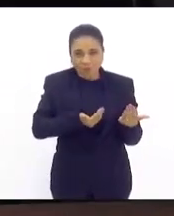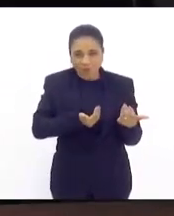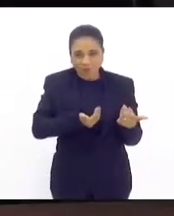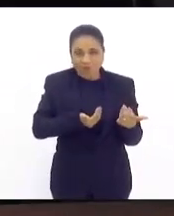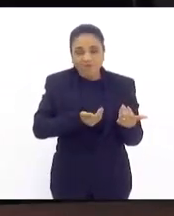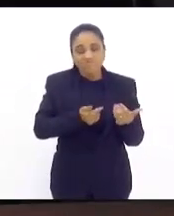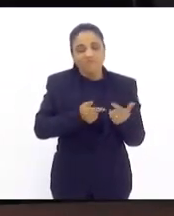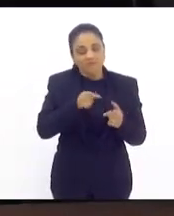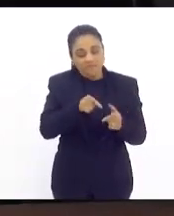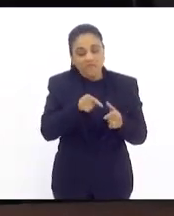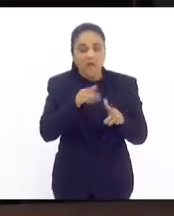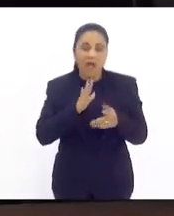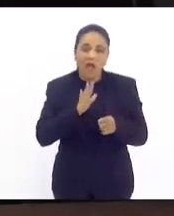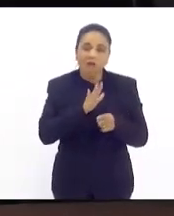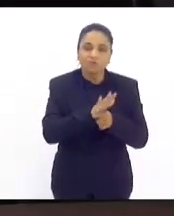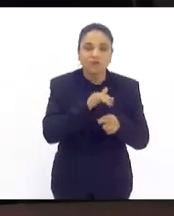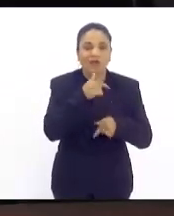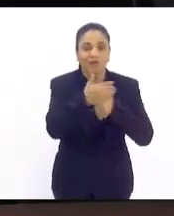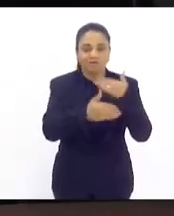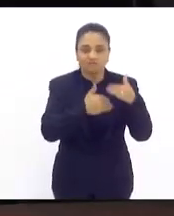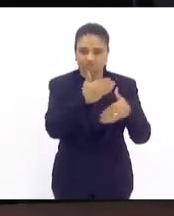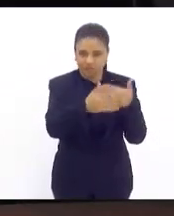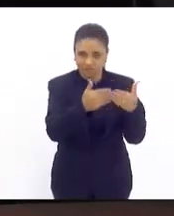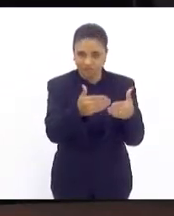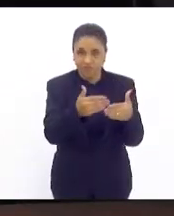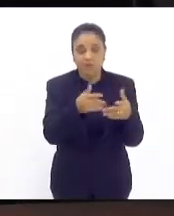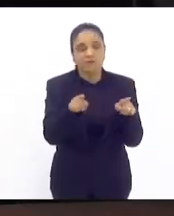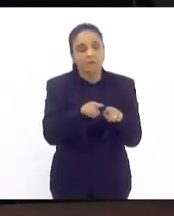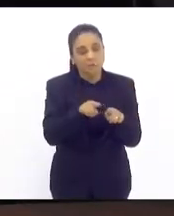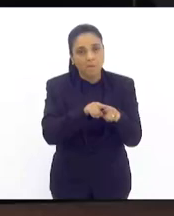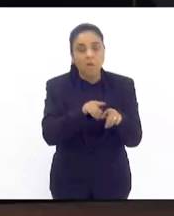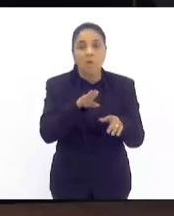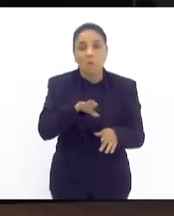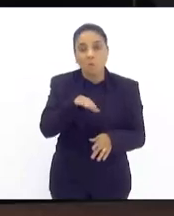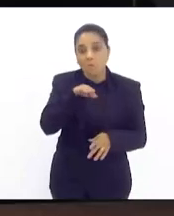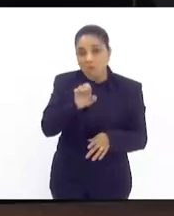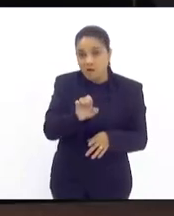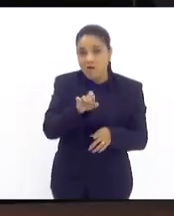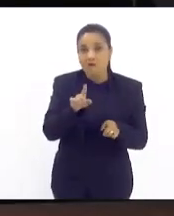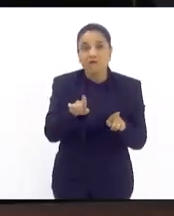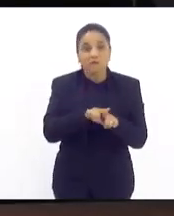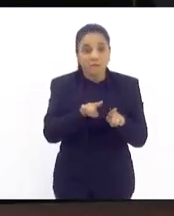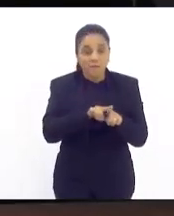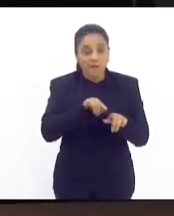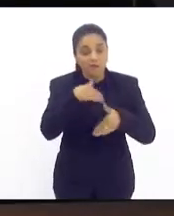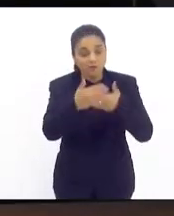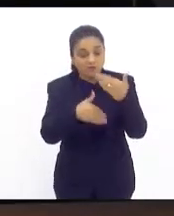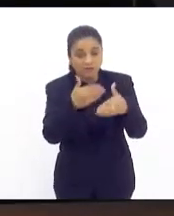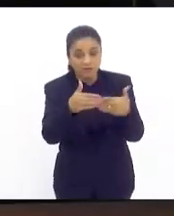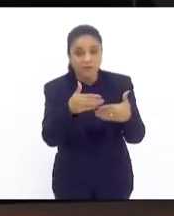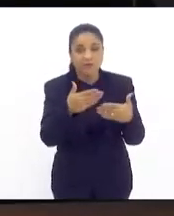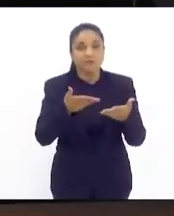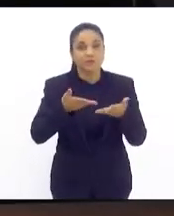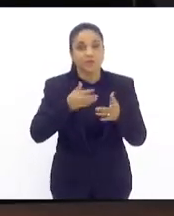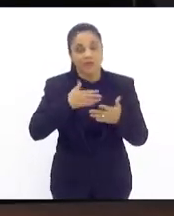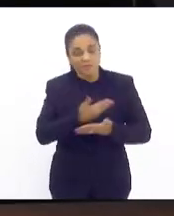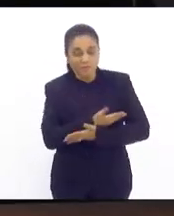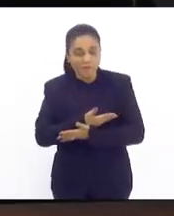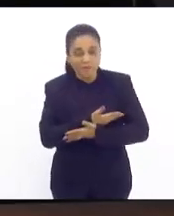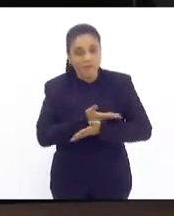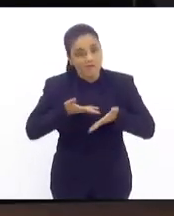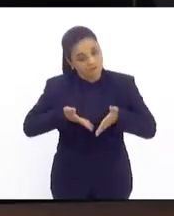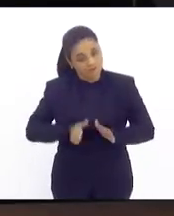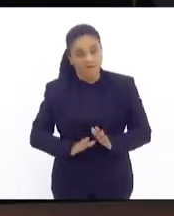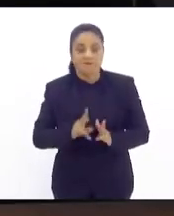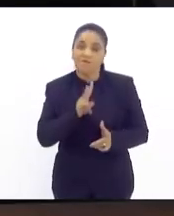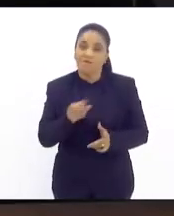dela o pleno desenvolvimento enquanto mãe o pleno devo desenvolvimento da criança que estará nascer então é